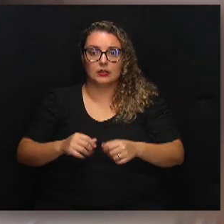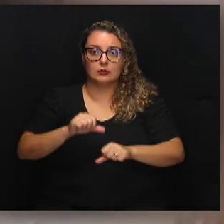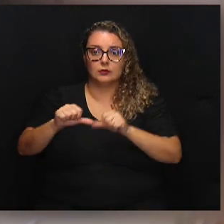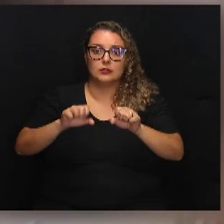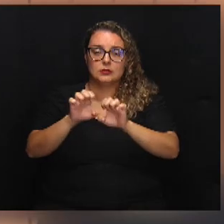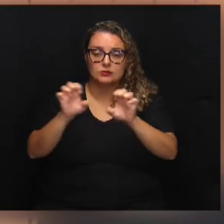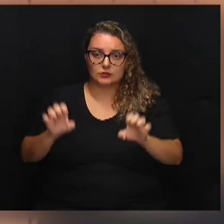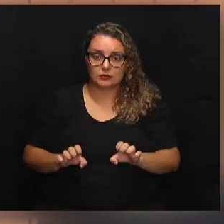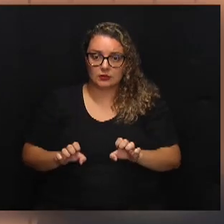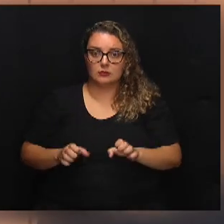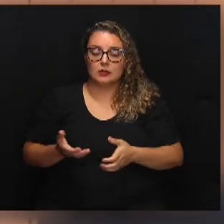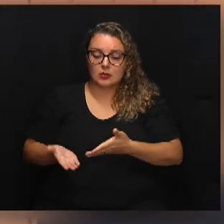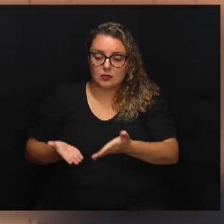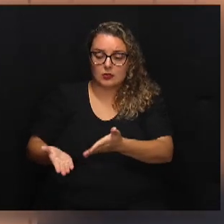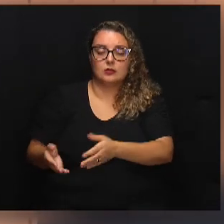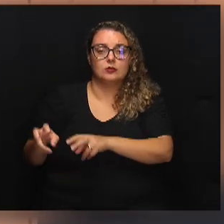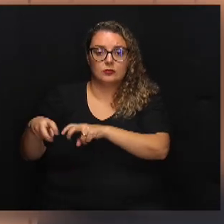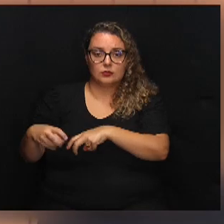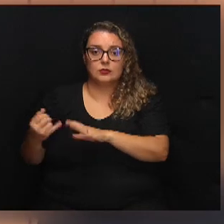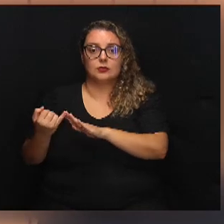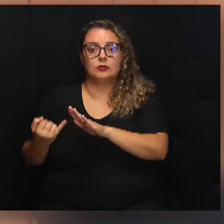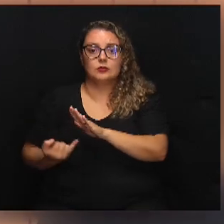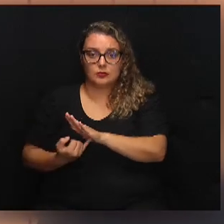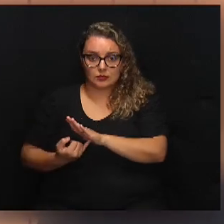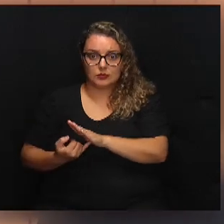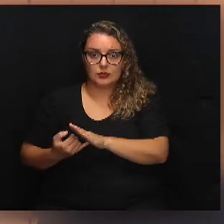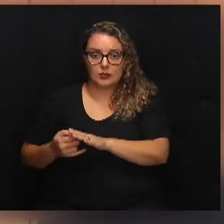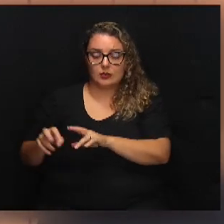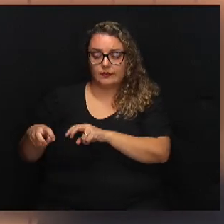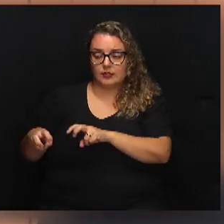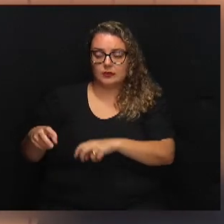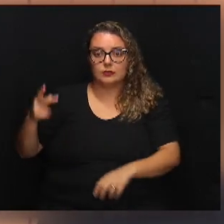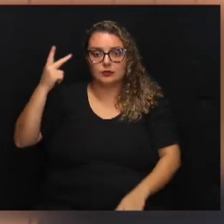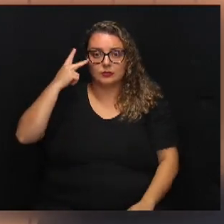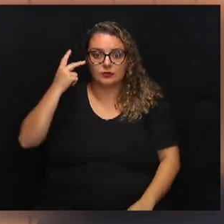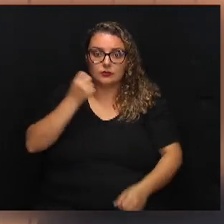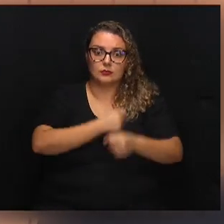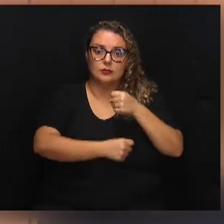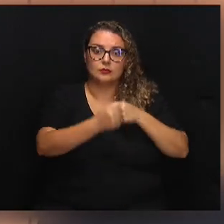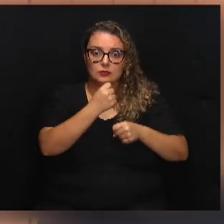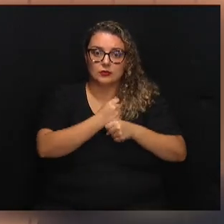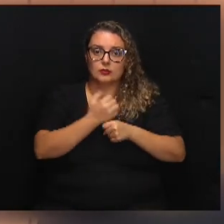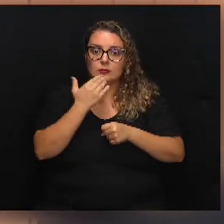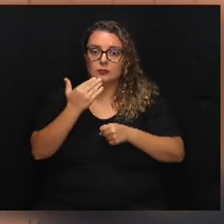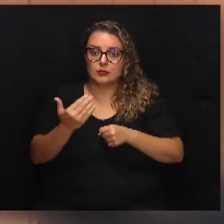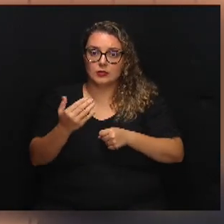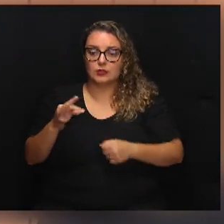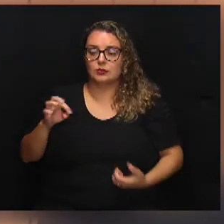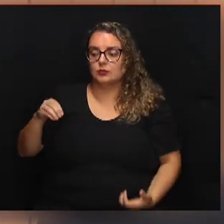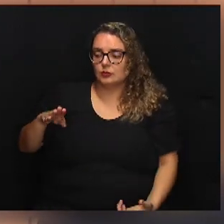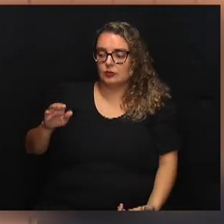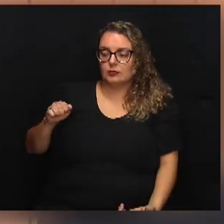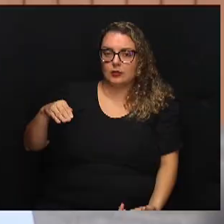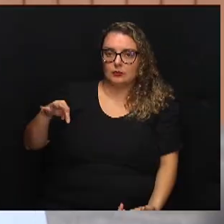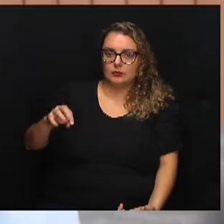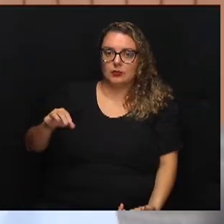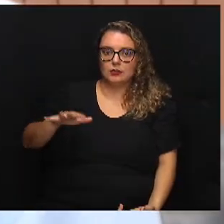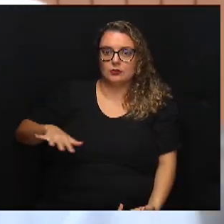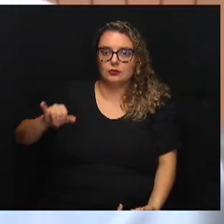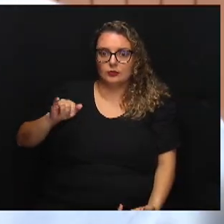preservação da fazenda, o Instituto Fazendas Paulistas entrou no ano passado com um pedido de tombamento da área no